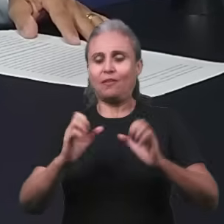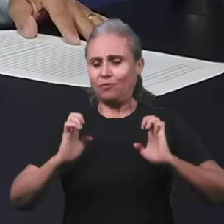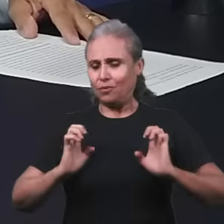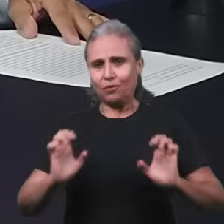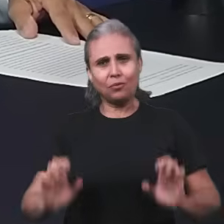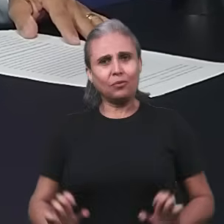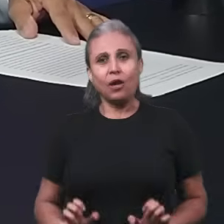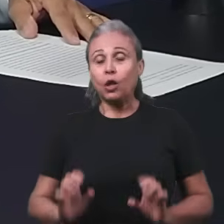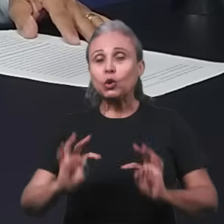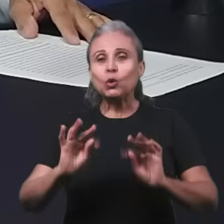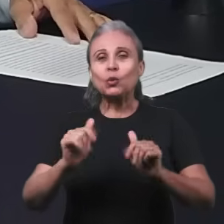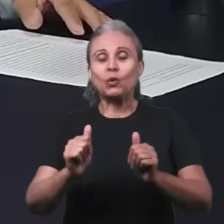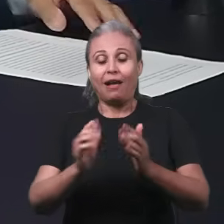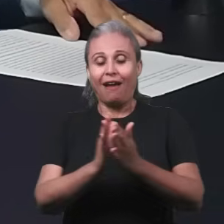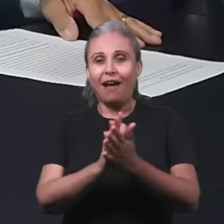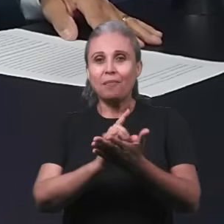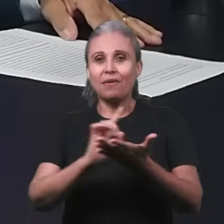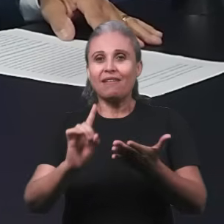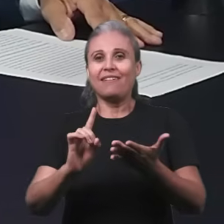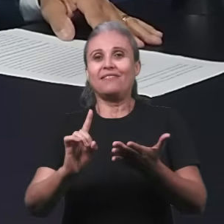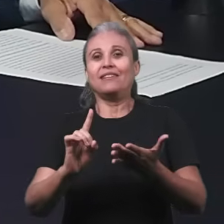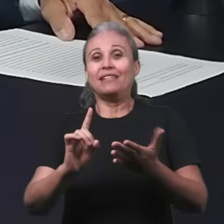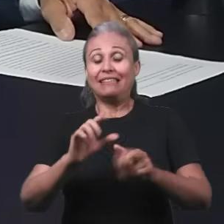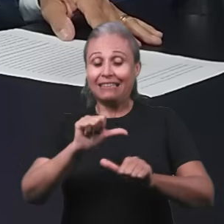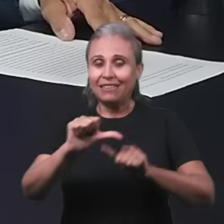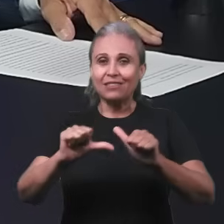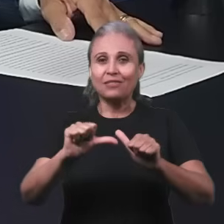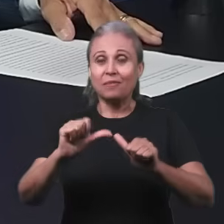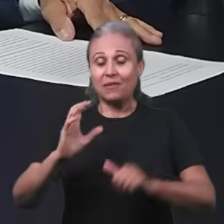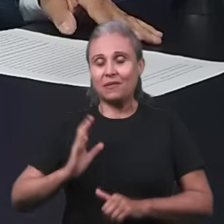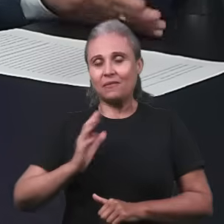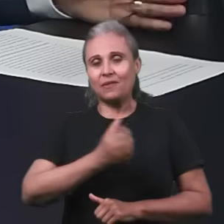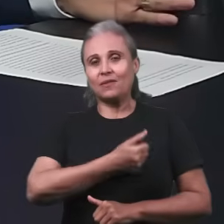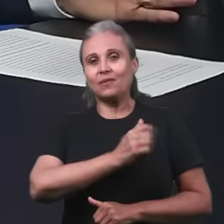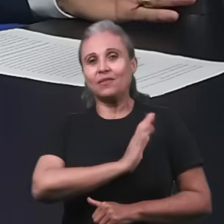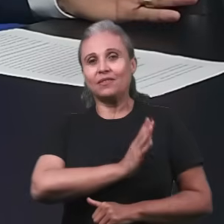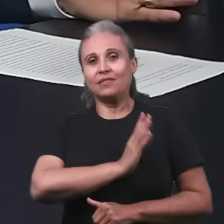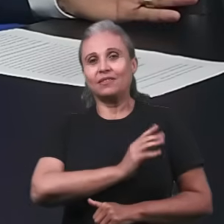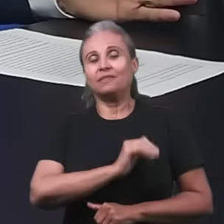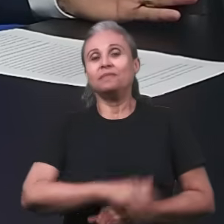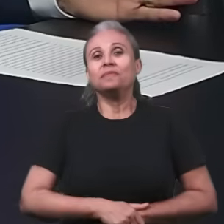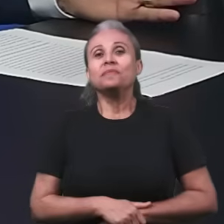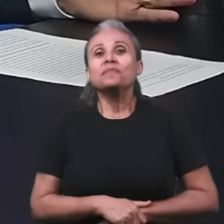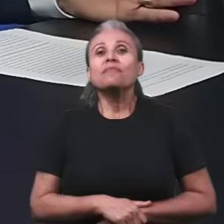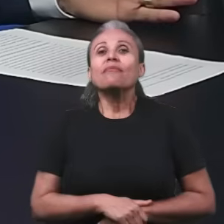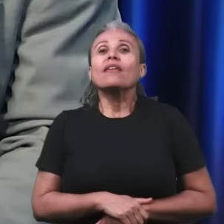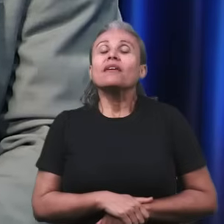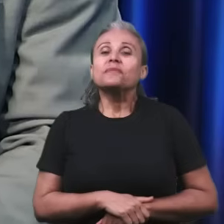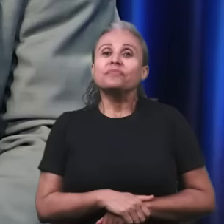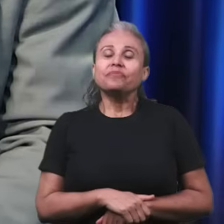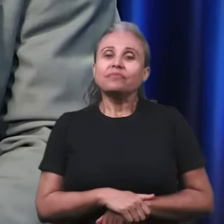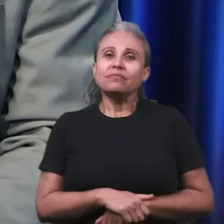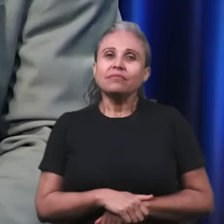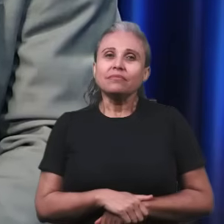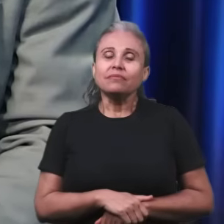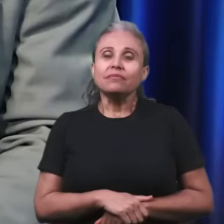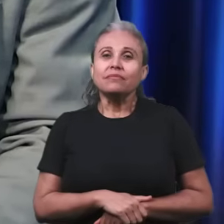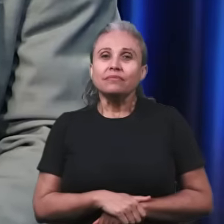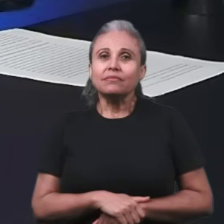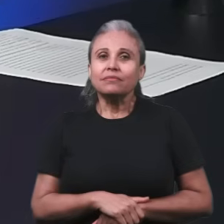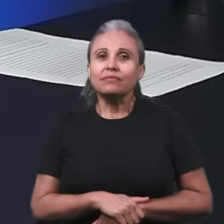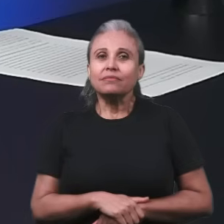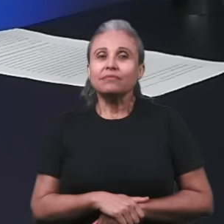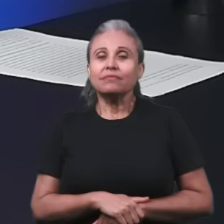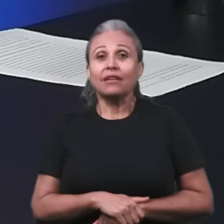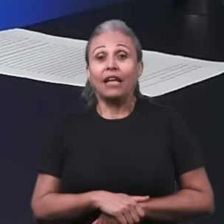a palavra de Jesus, a palavra da salvação, transforma o coração do homem. E Ou, por fim, não é? pode completar, né? E por fim,